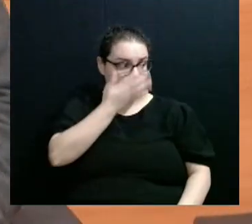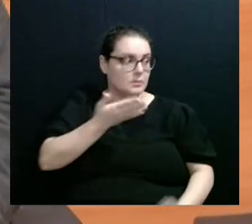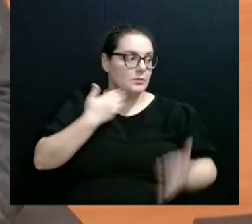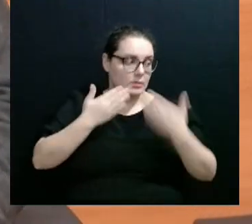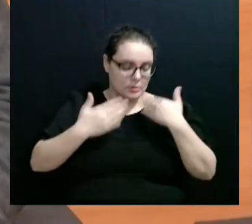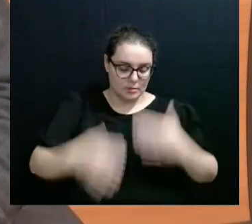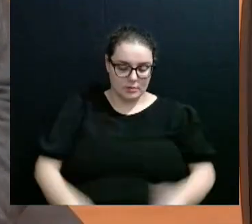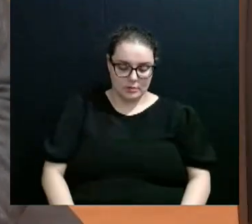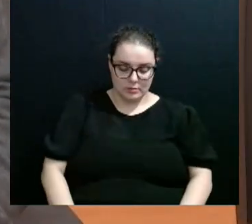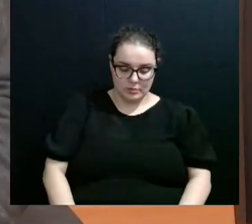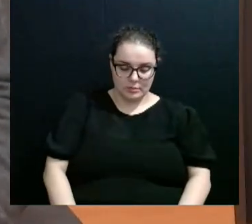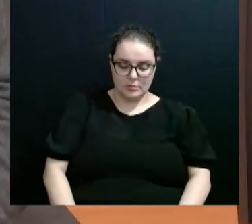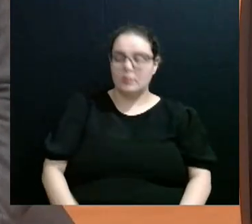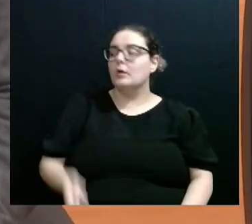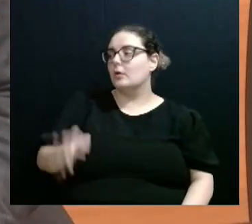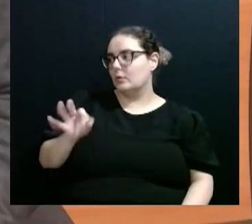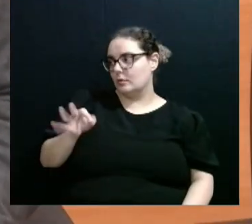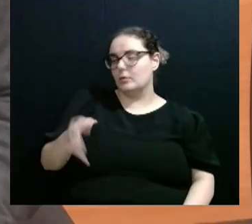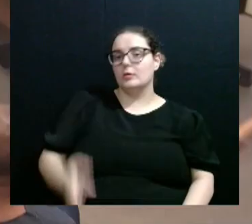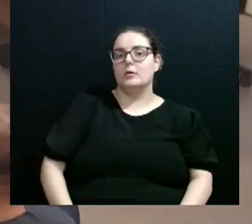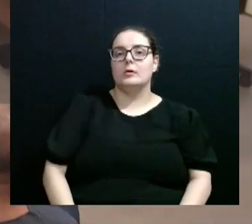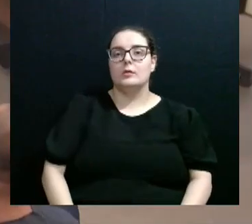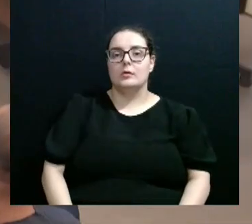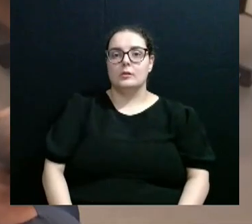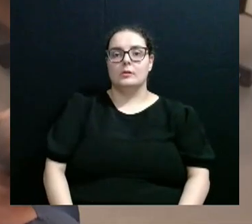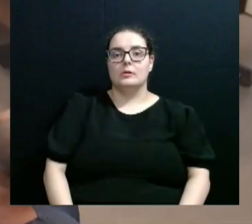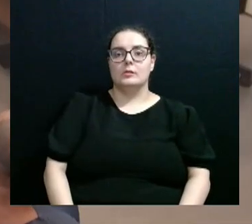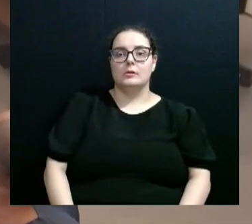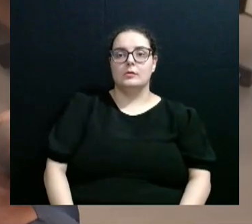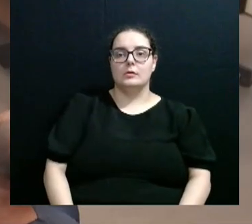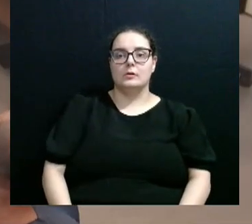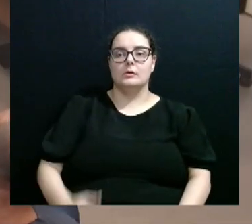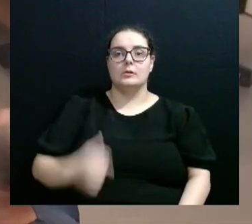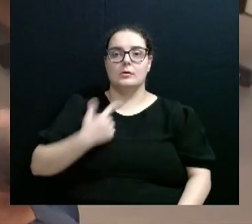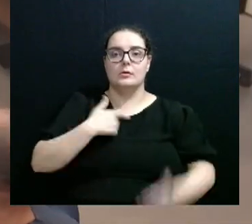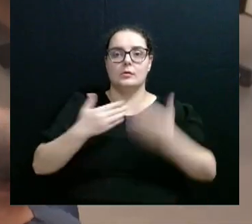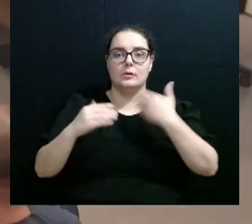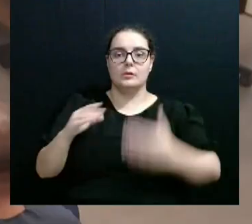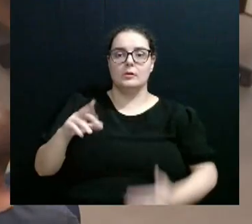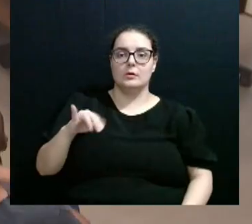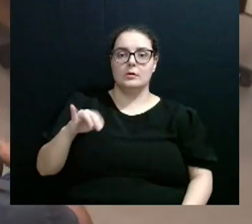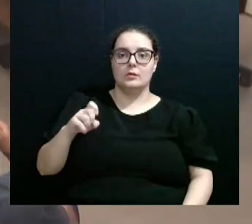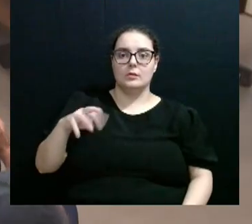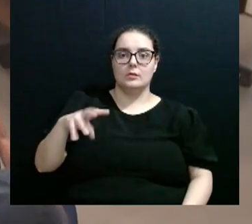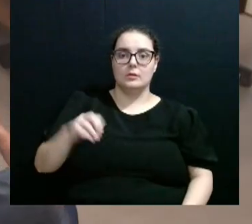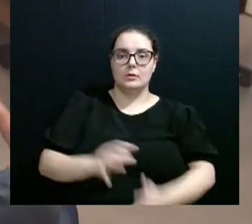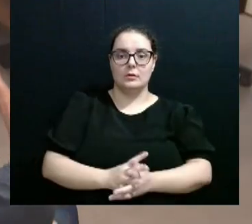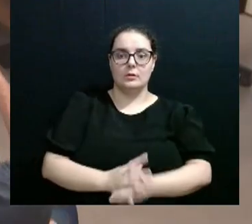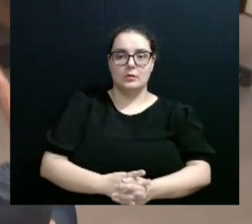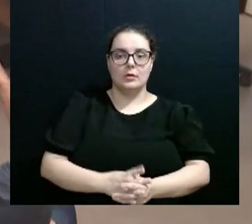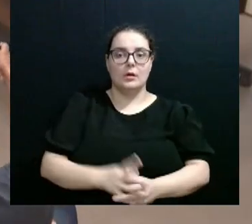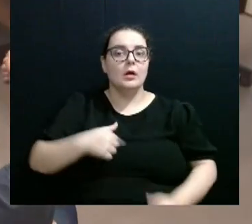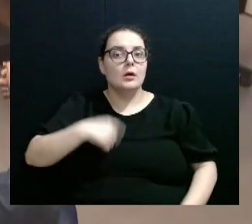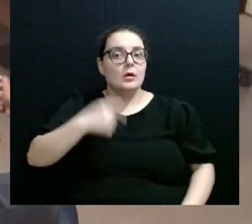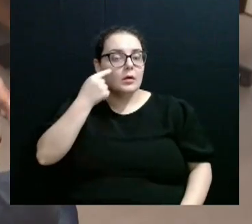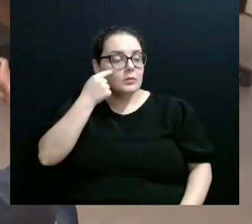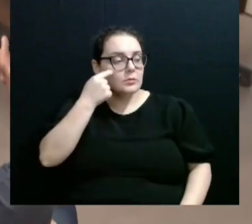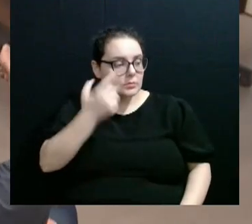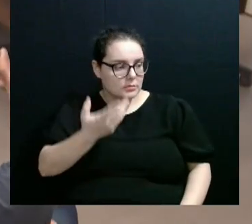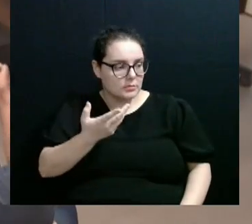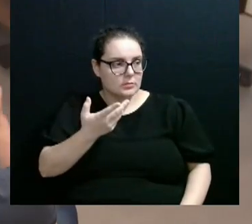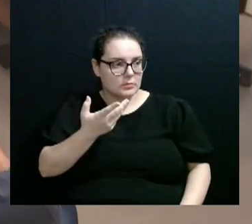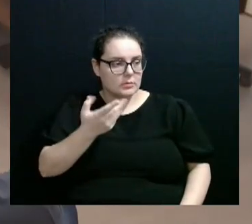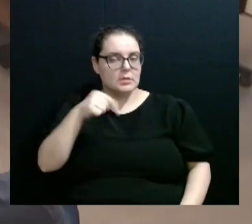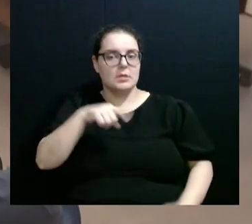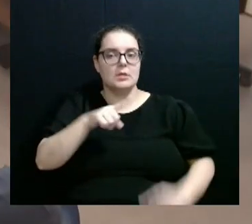pessoal da segurança pública. Com certeza, né? A gente alinha isso com o Cristiano. Eu estava observando uma coisa. Esse aparelho